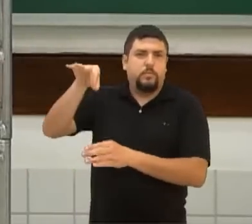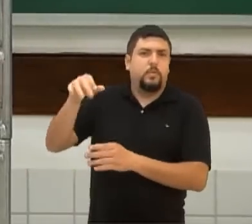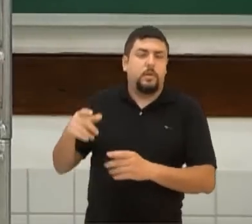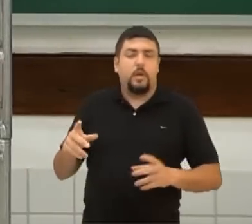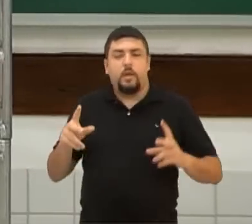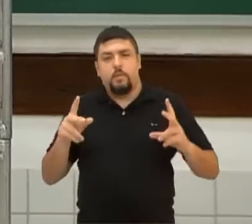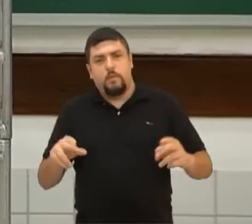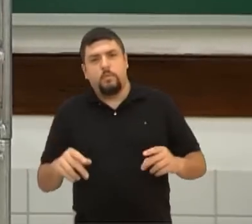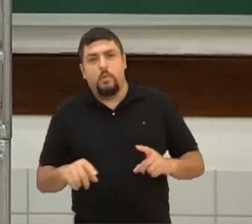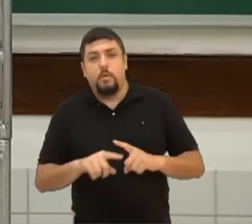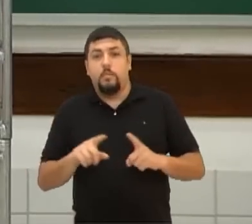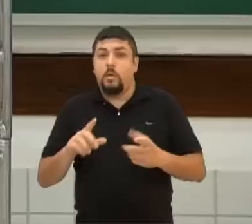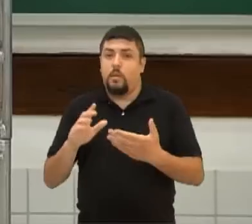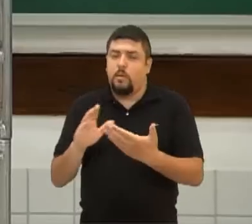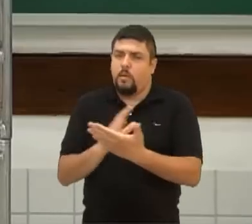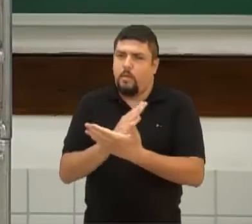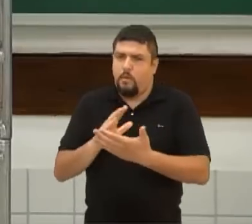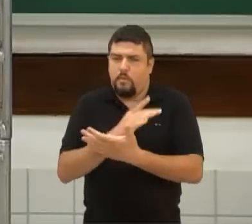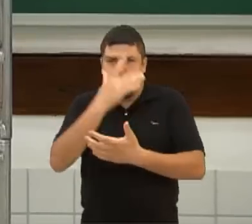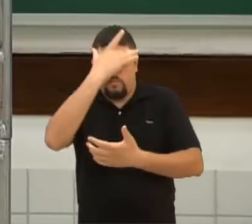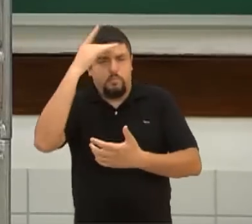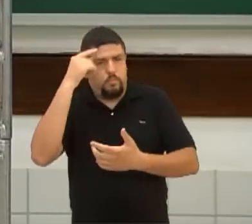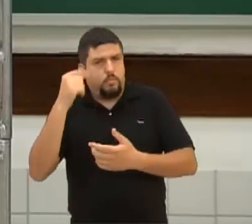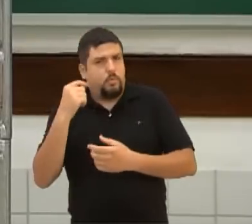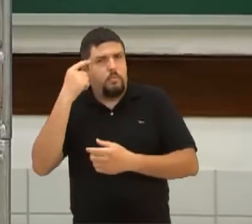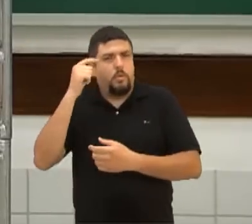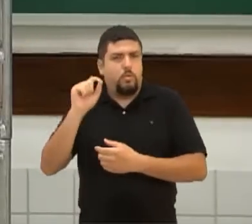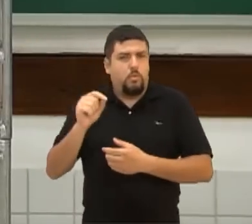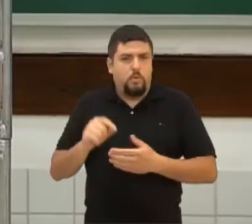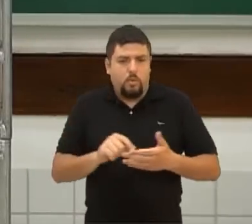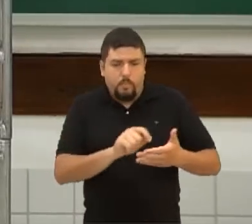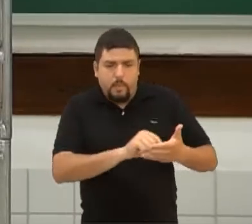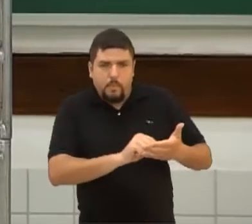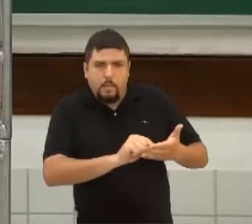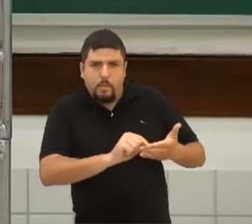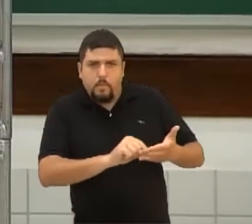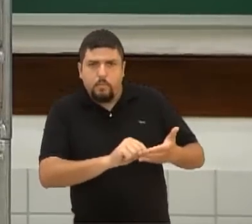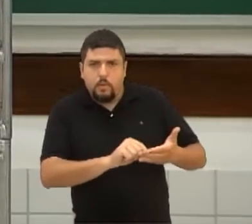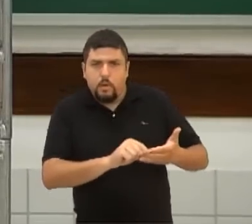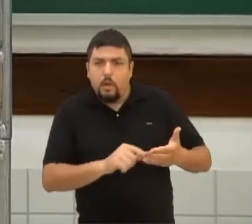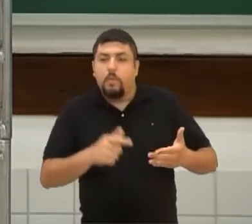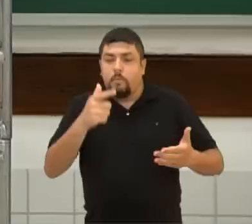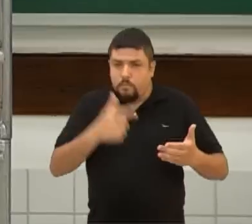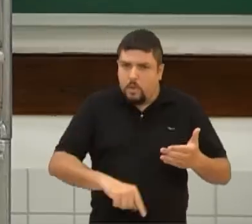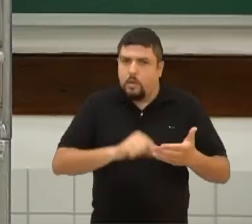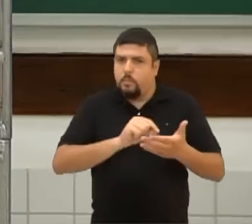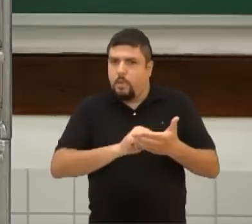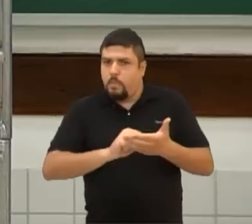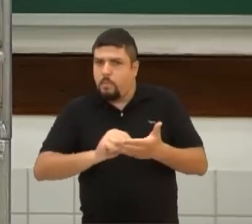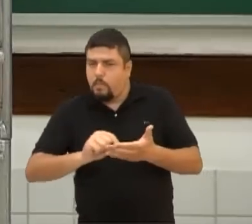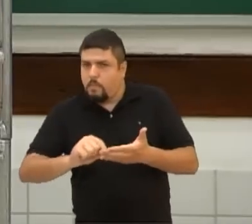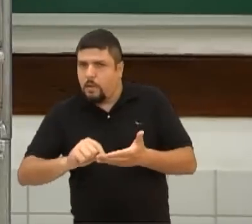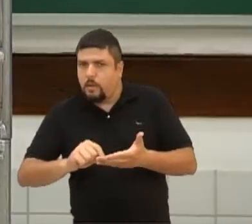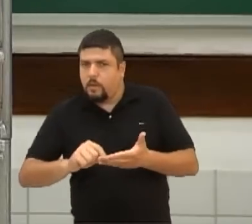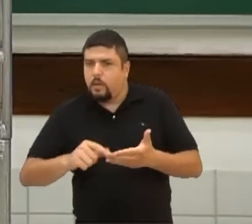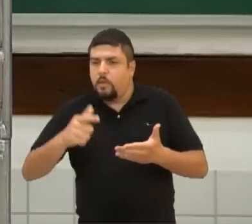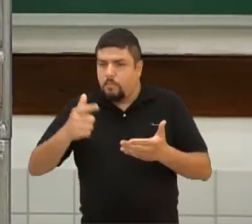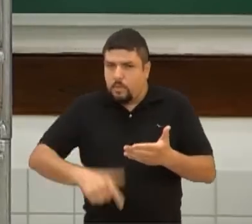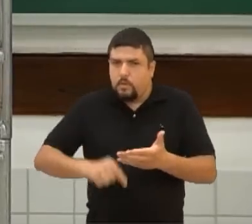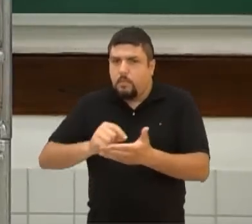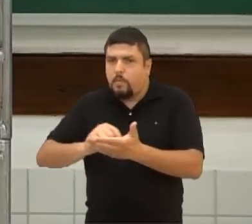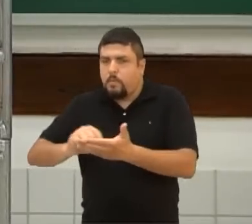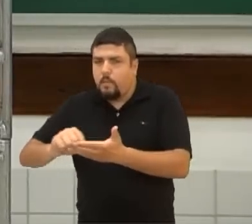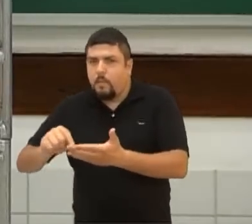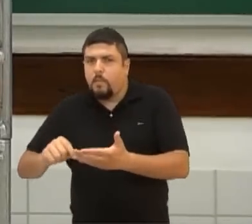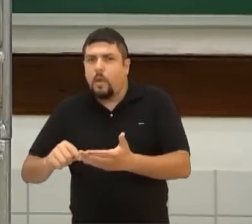acontece é que algumas pessoas fazem aí mais de uma aposta. Aí as chances aumentam. A gente só está questionando